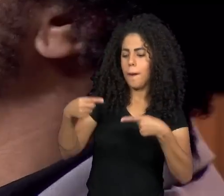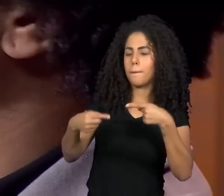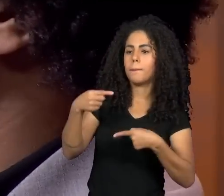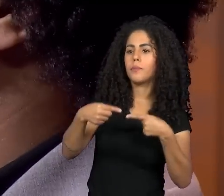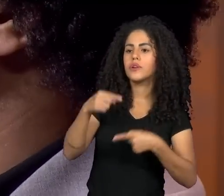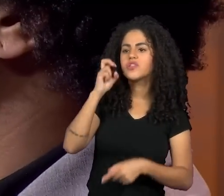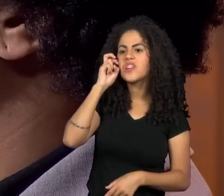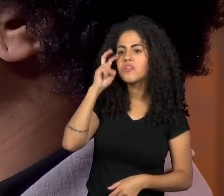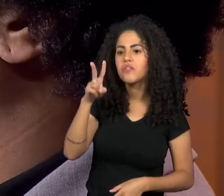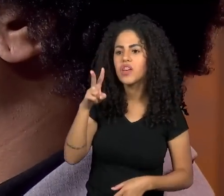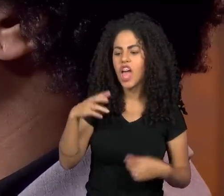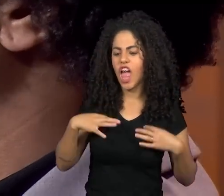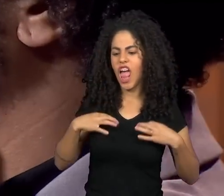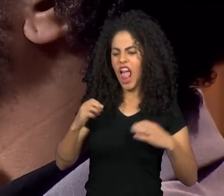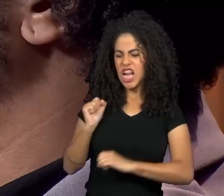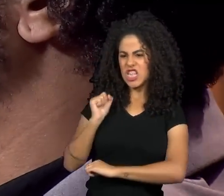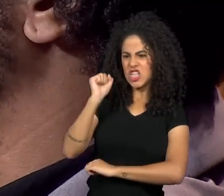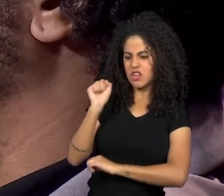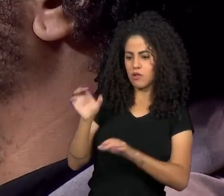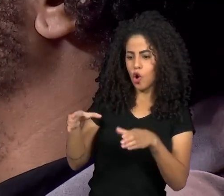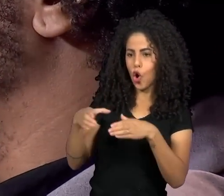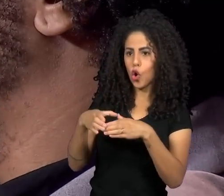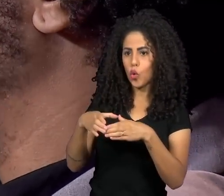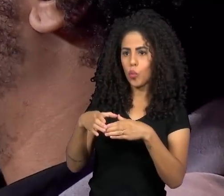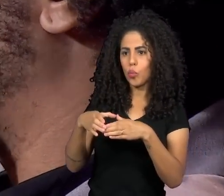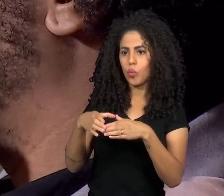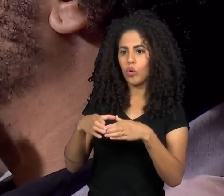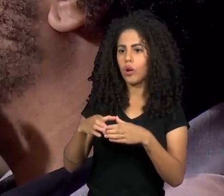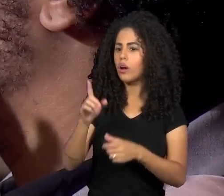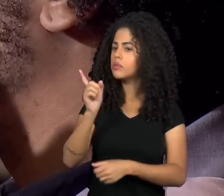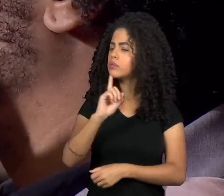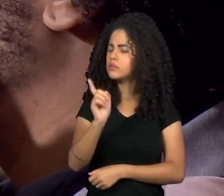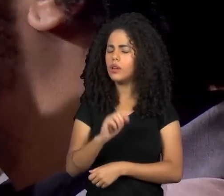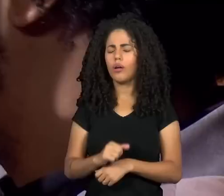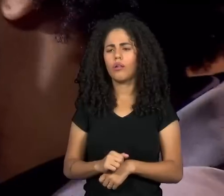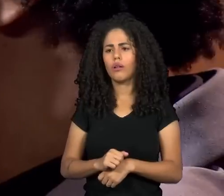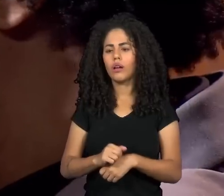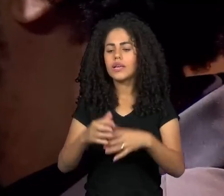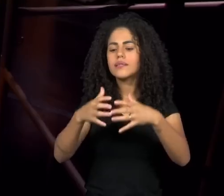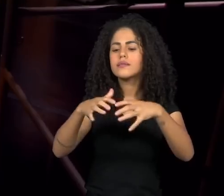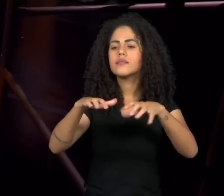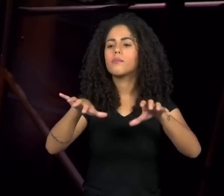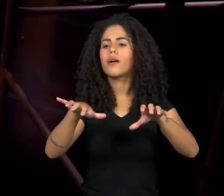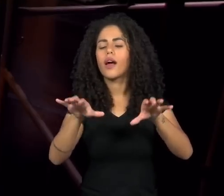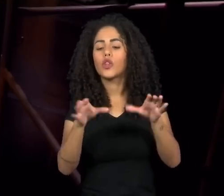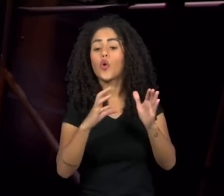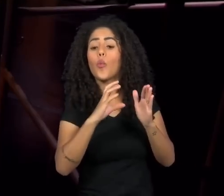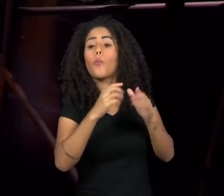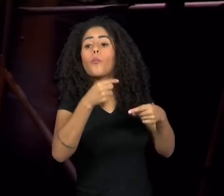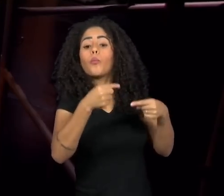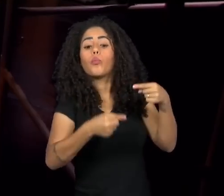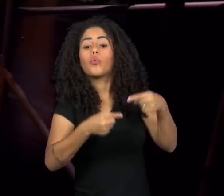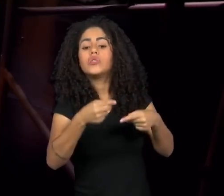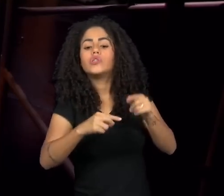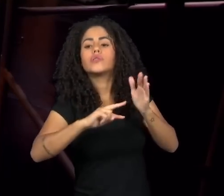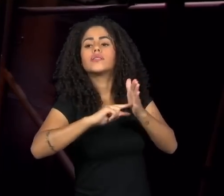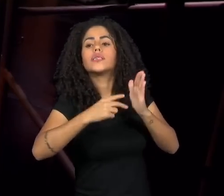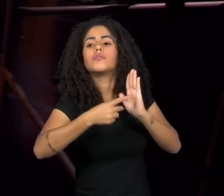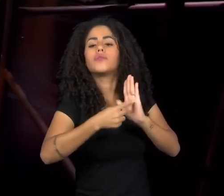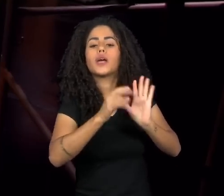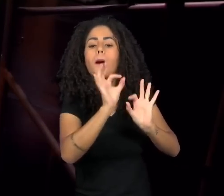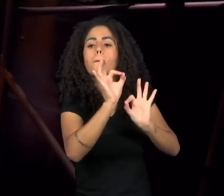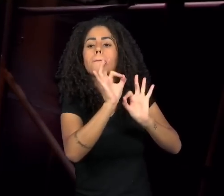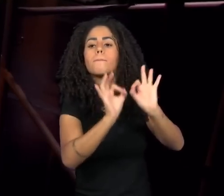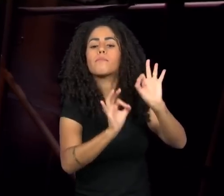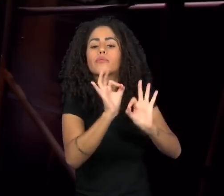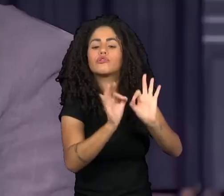como times. Ela é para ser vista separada os projetos. Isso. Só que assim, você vê quem tem projeto